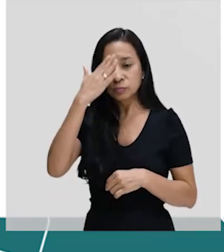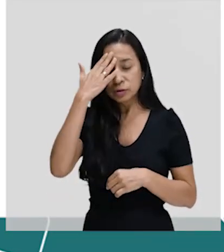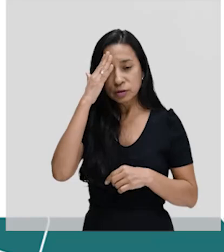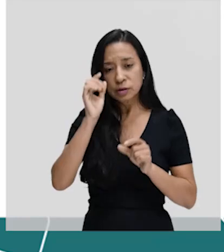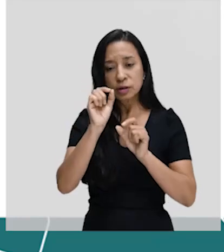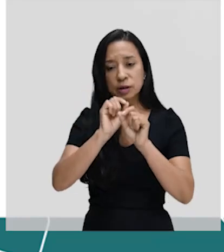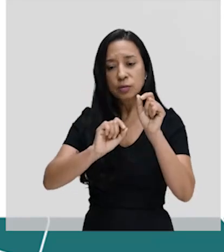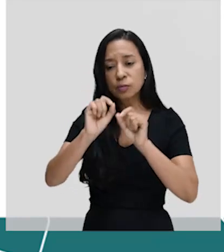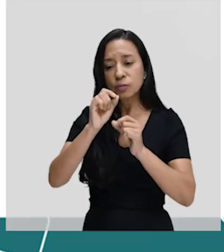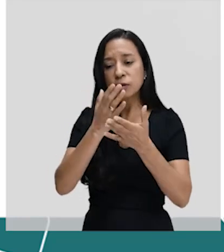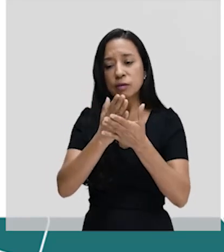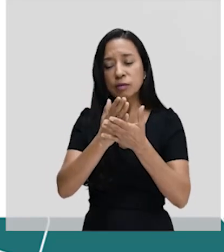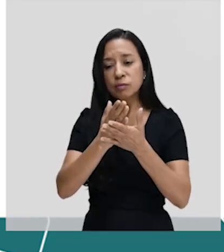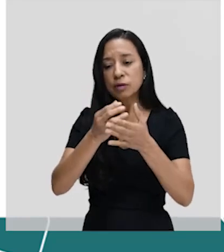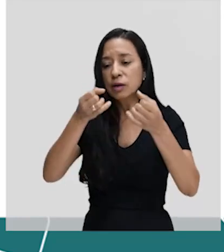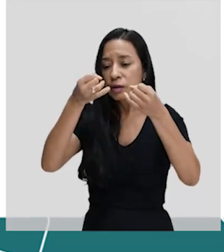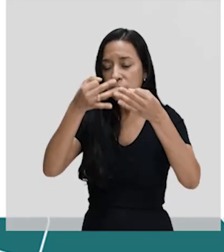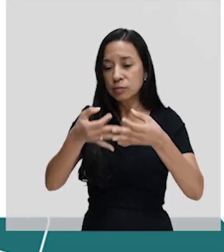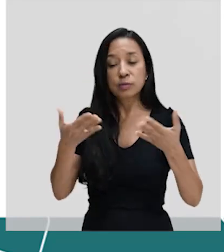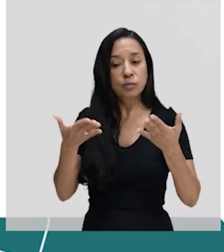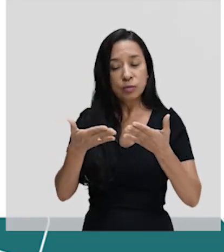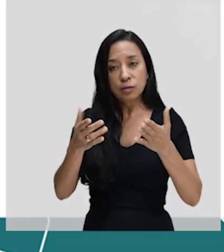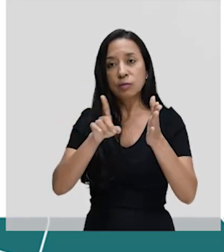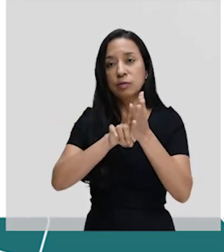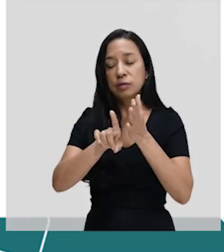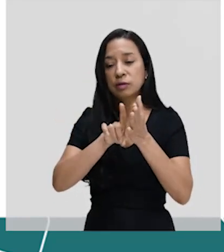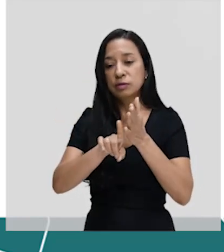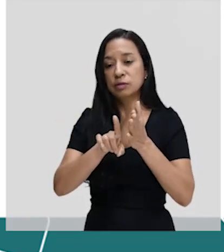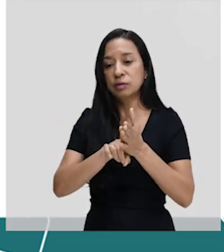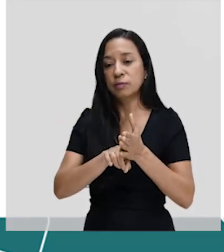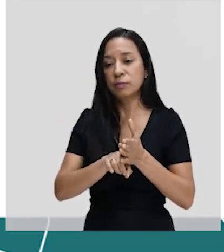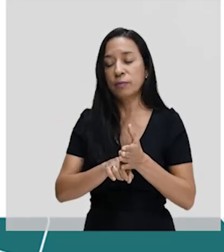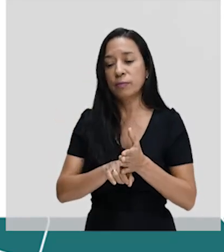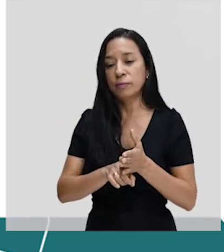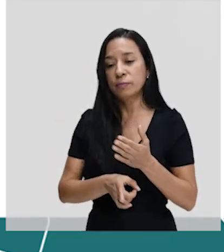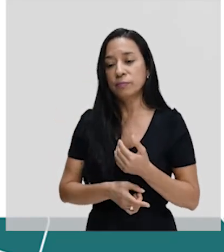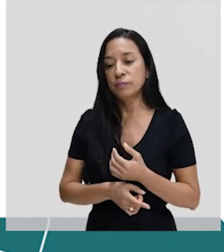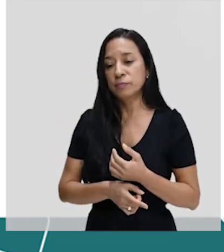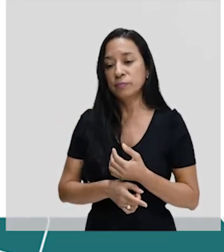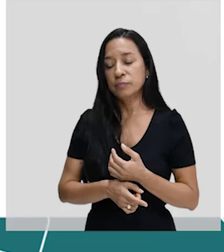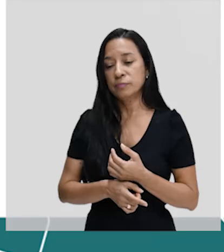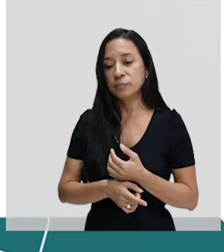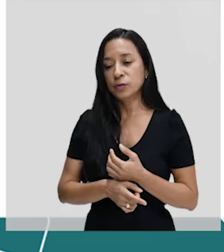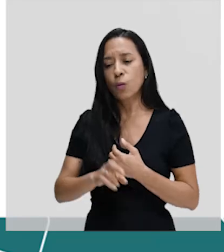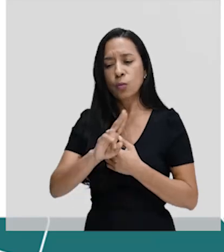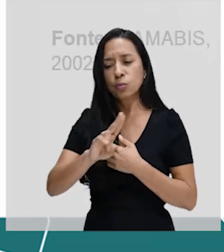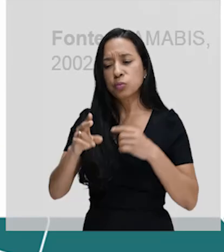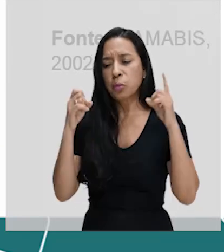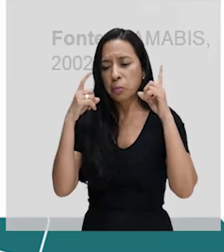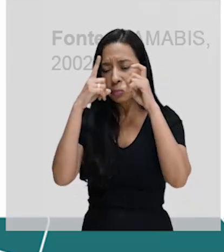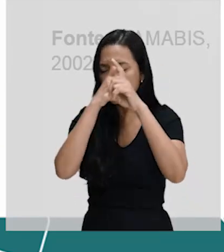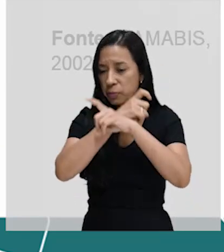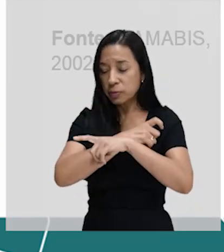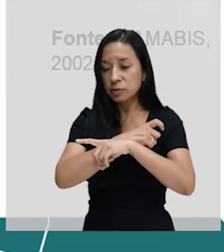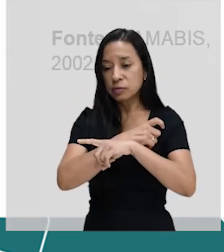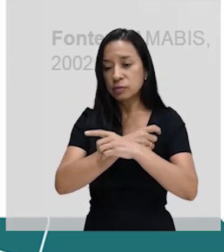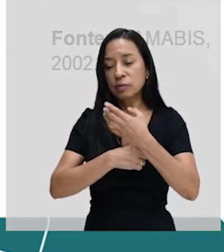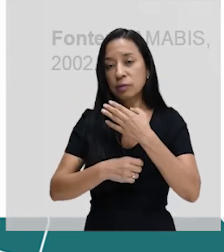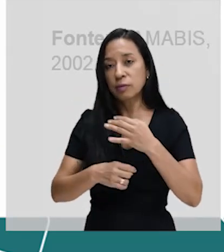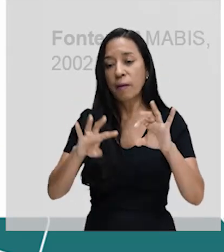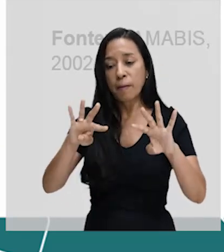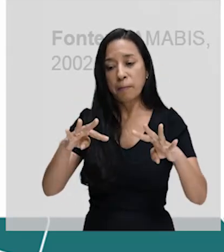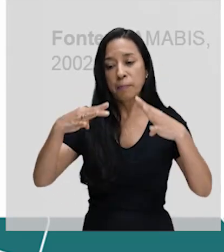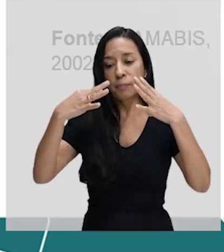entender o que eu acabei de falar nessa questão aqui, que apareceram uns nomes difíceis, né, para vocês. Então, preste